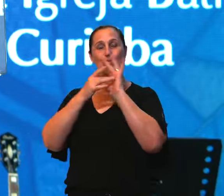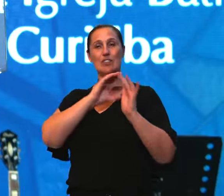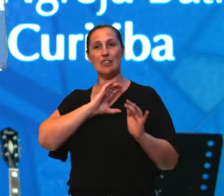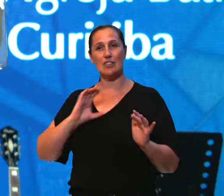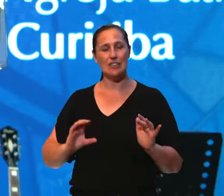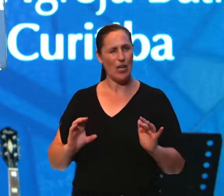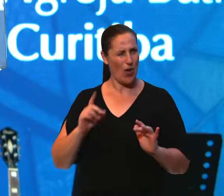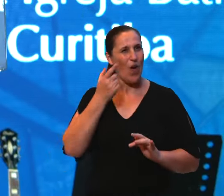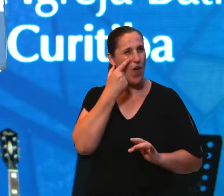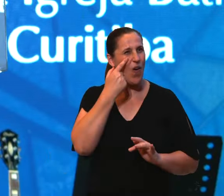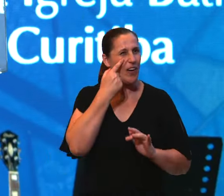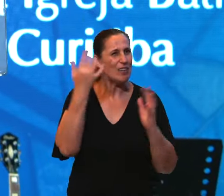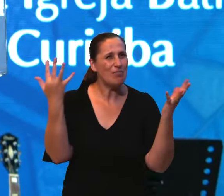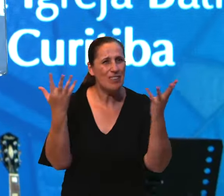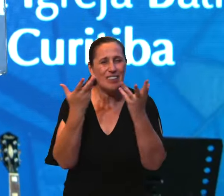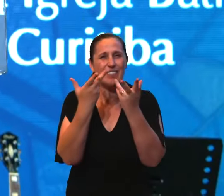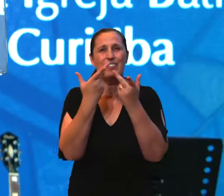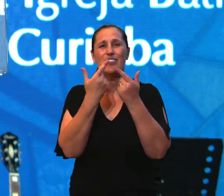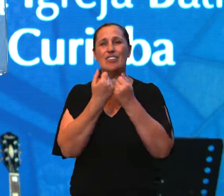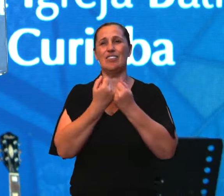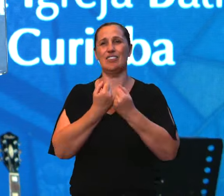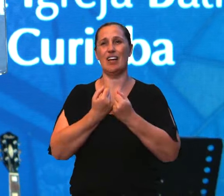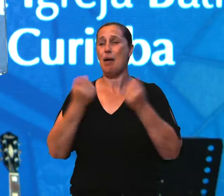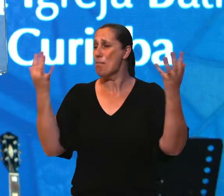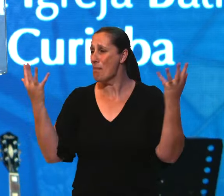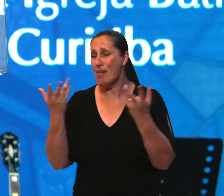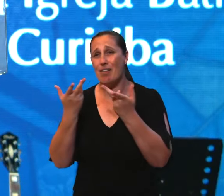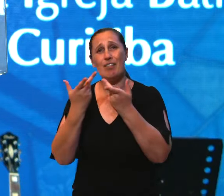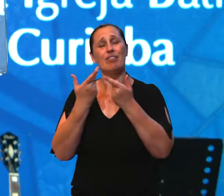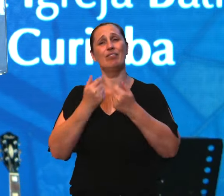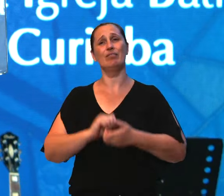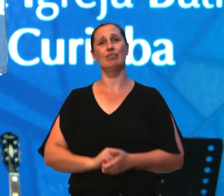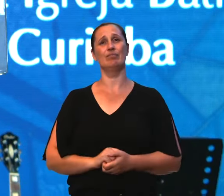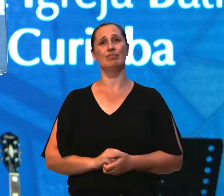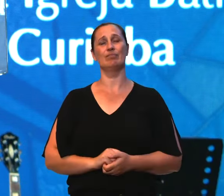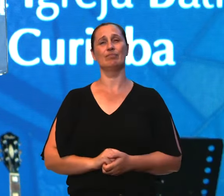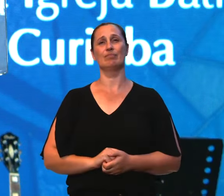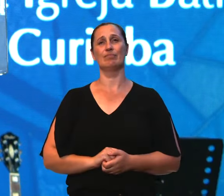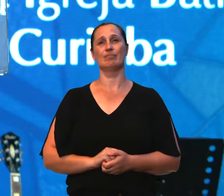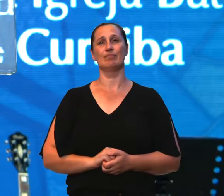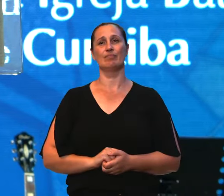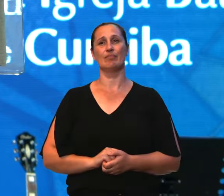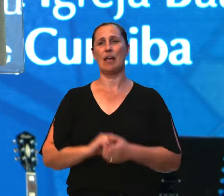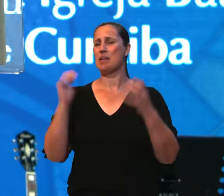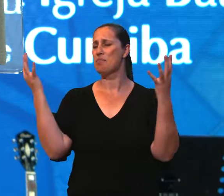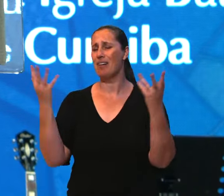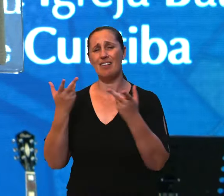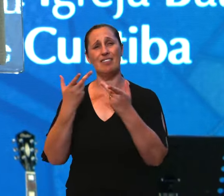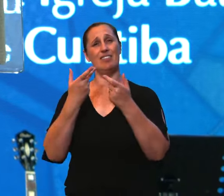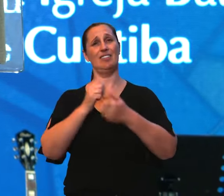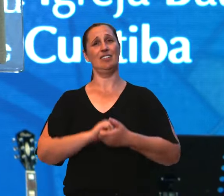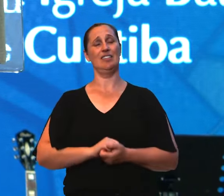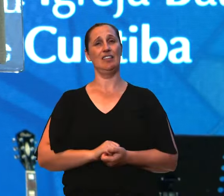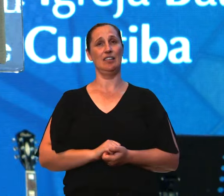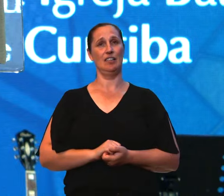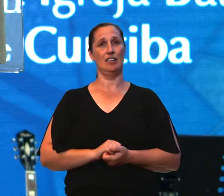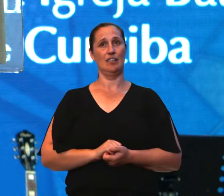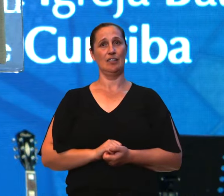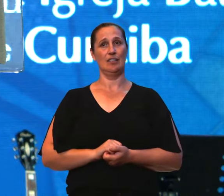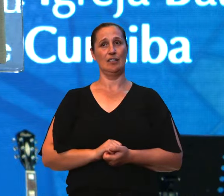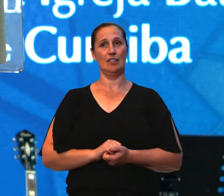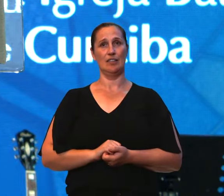que maravilha olha que maravilha olha que maravilha olha que maravilha e nos fez